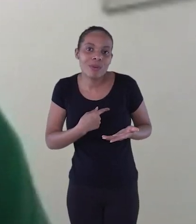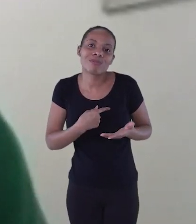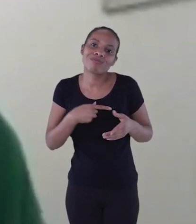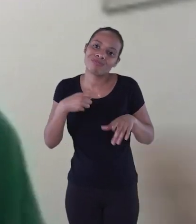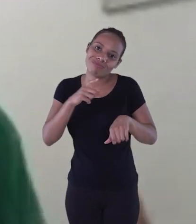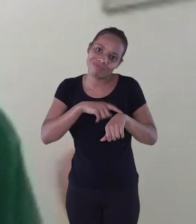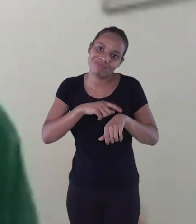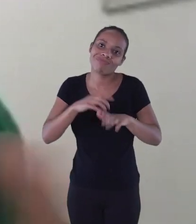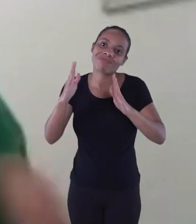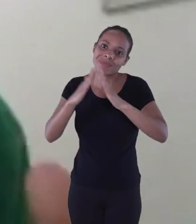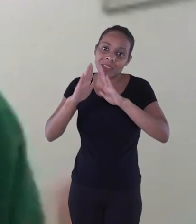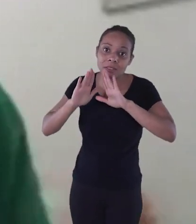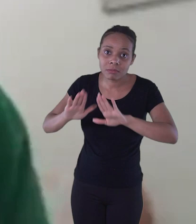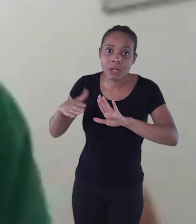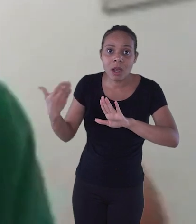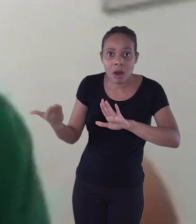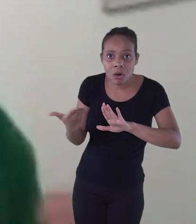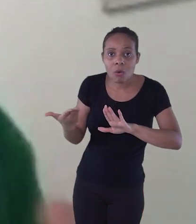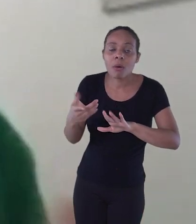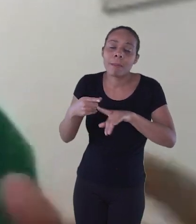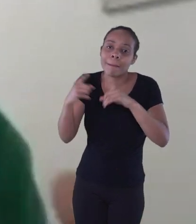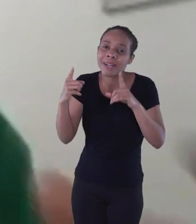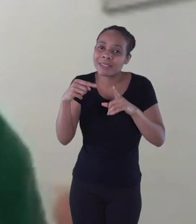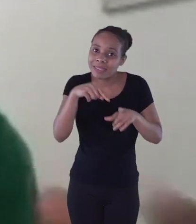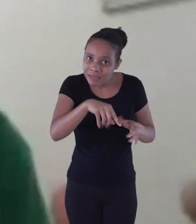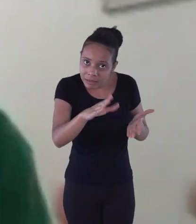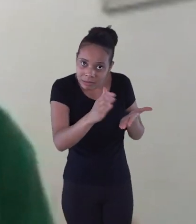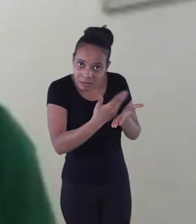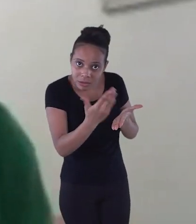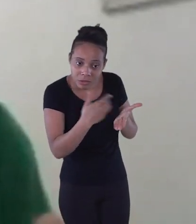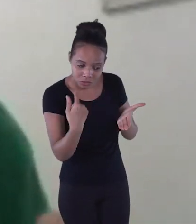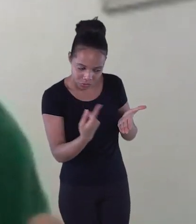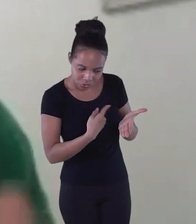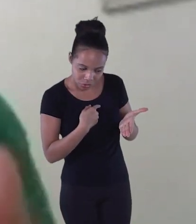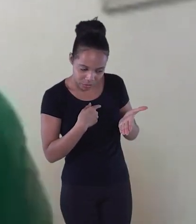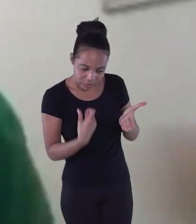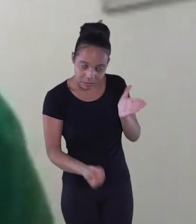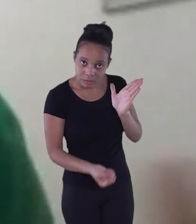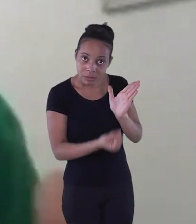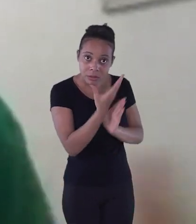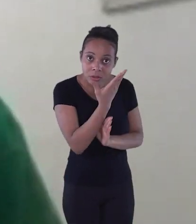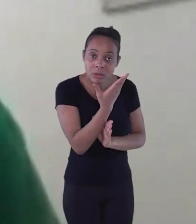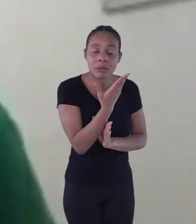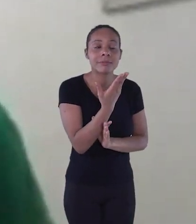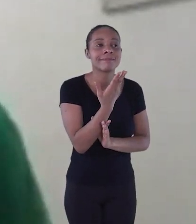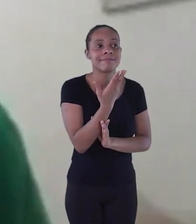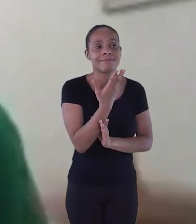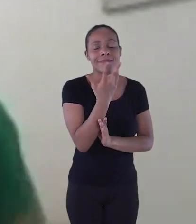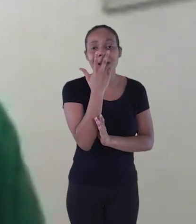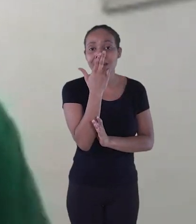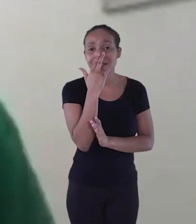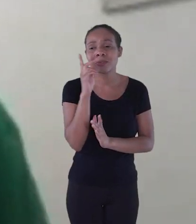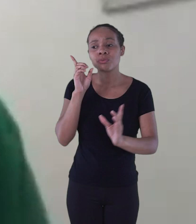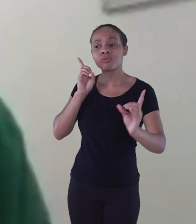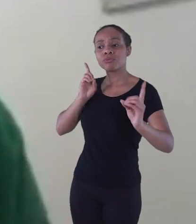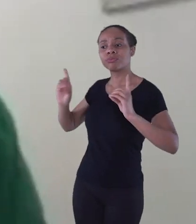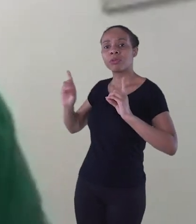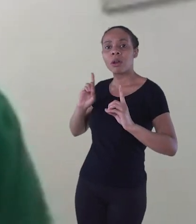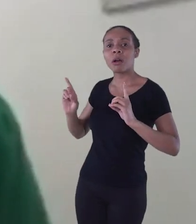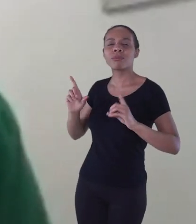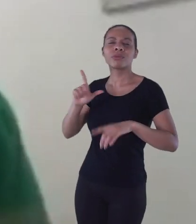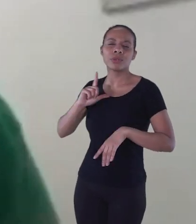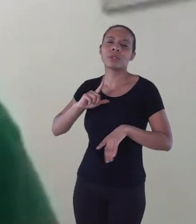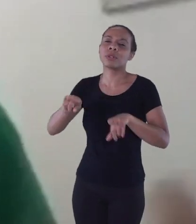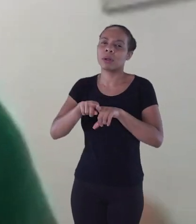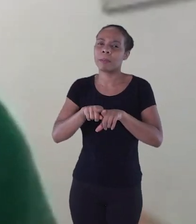né? Mas um livro como esse, nesse momento, foi uma espécie também, certamente a gente dialogava muito, né? Essa coisa do